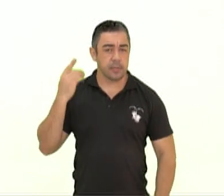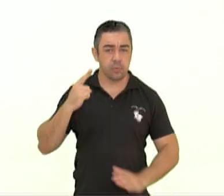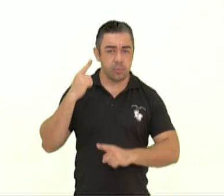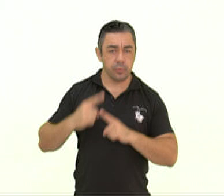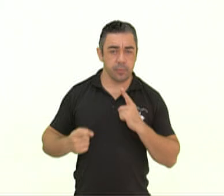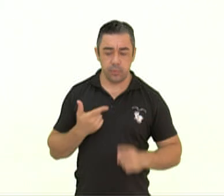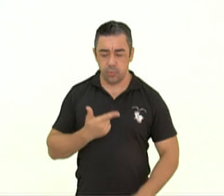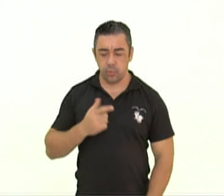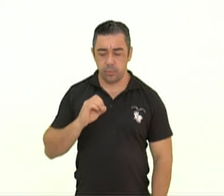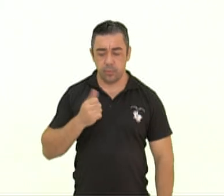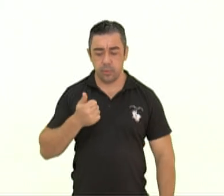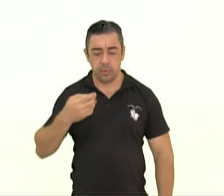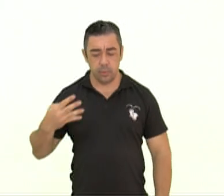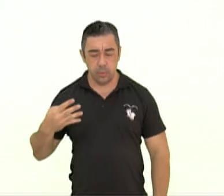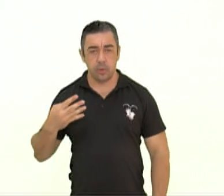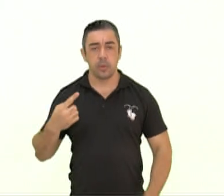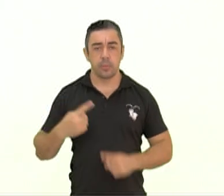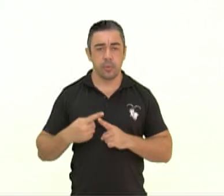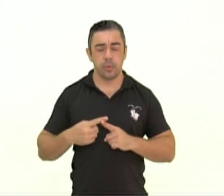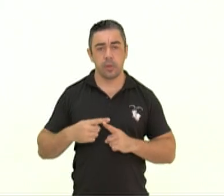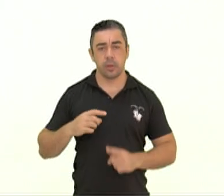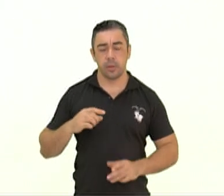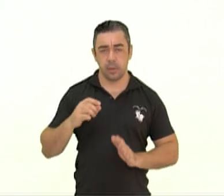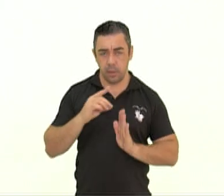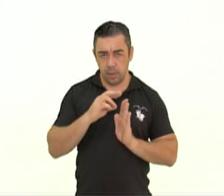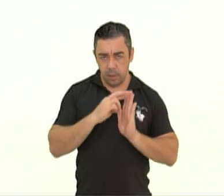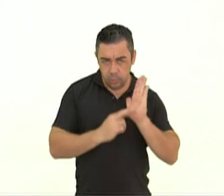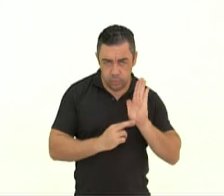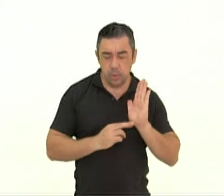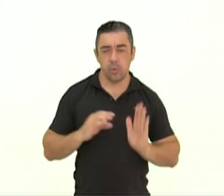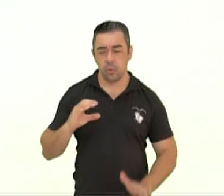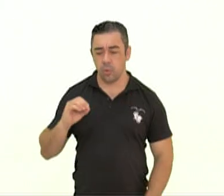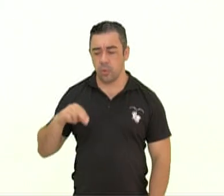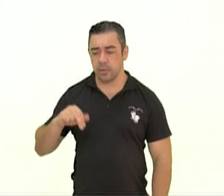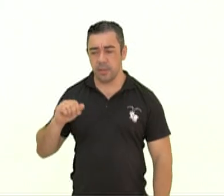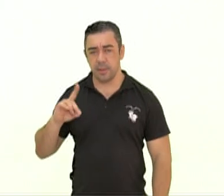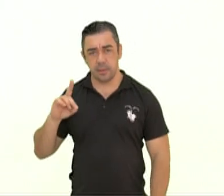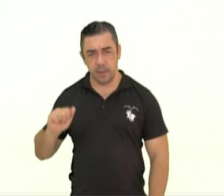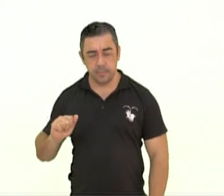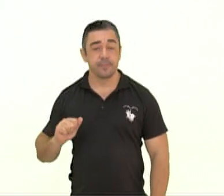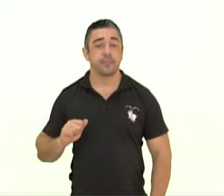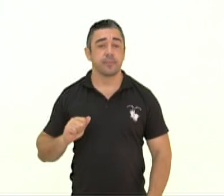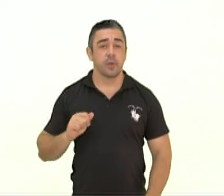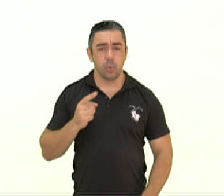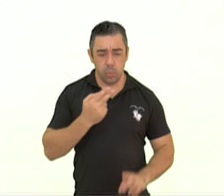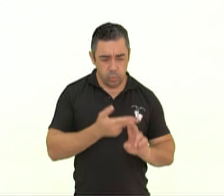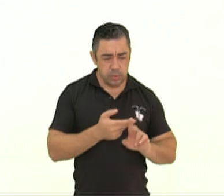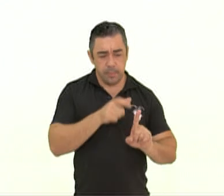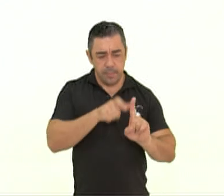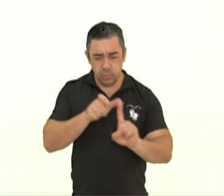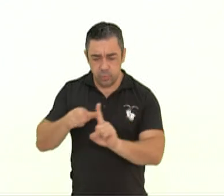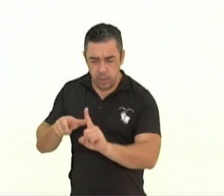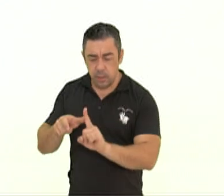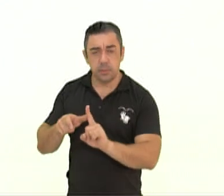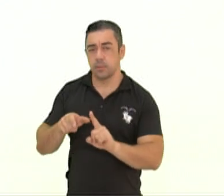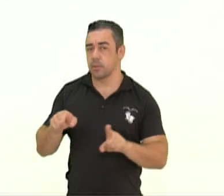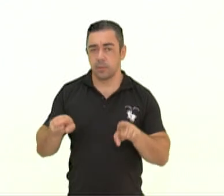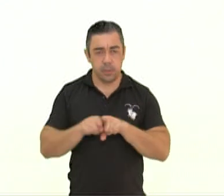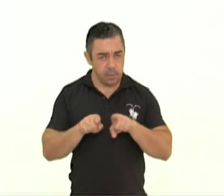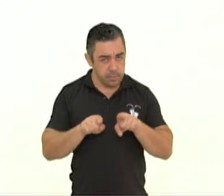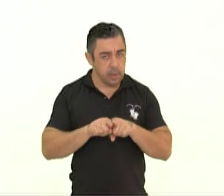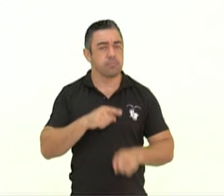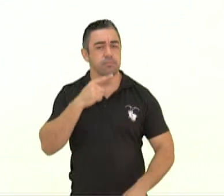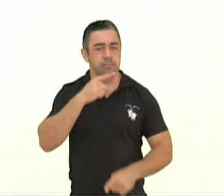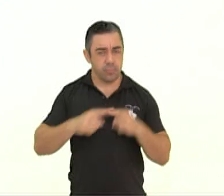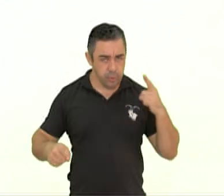2014, pela resolução do CONANDA. Além disso, fazer propagandas usando personagens animados também é